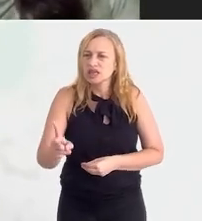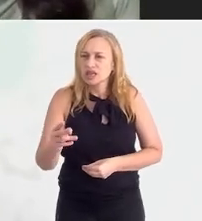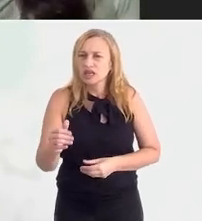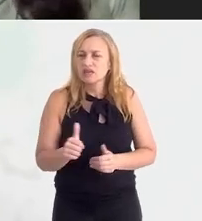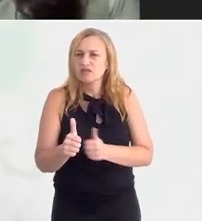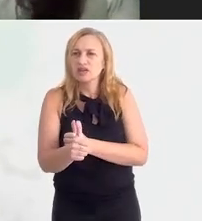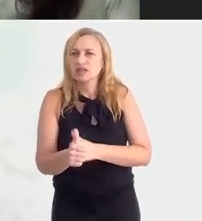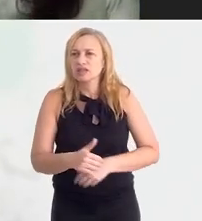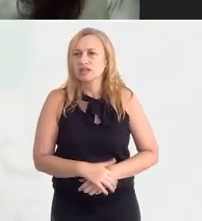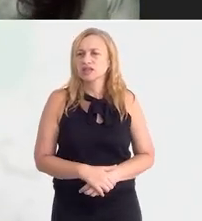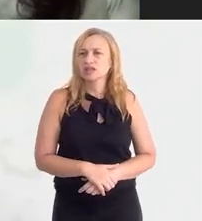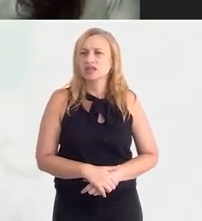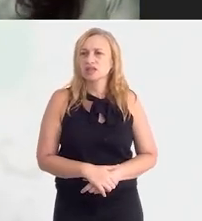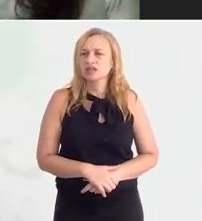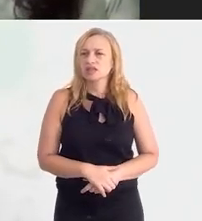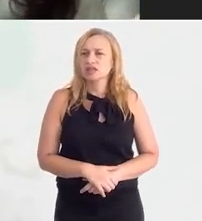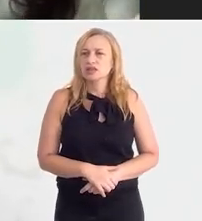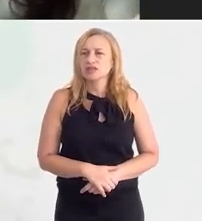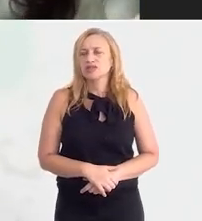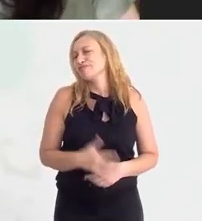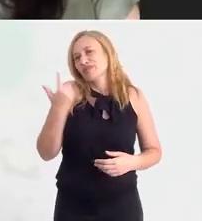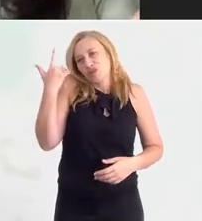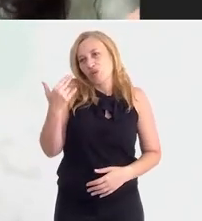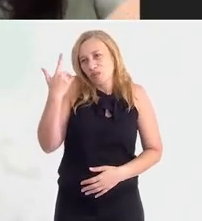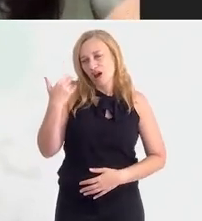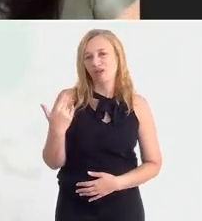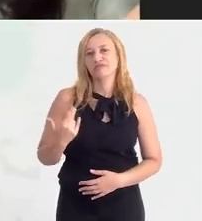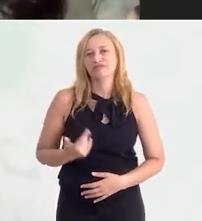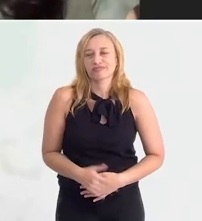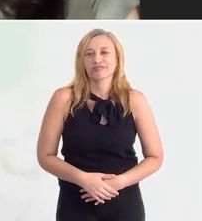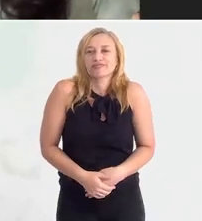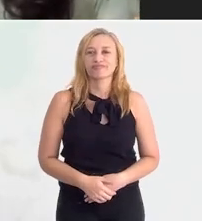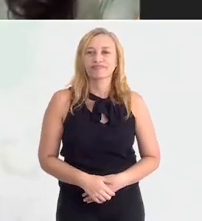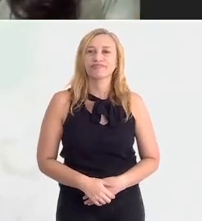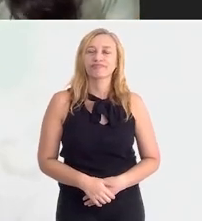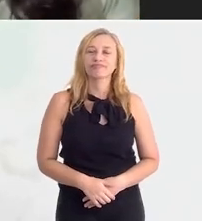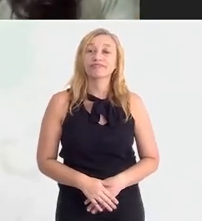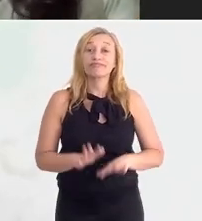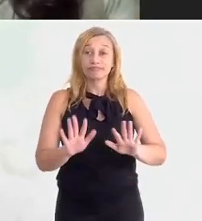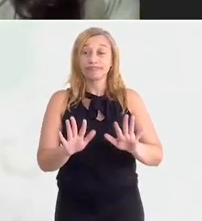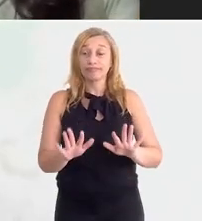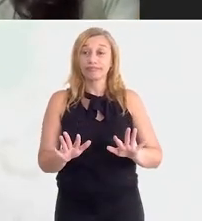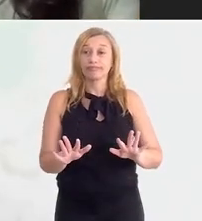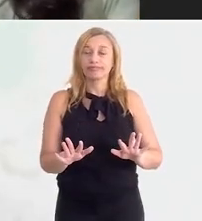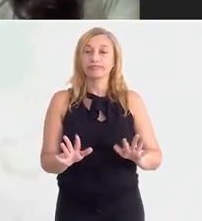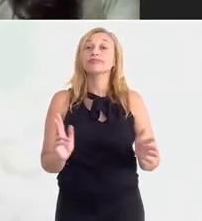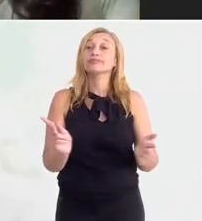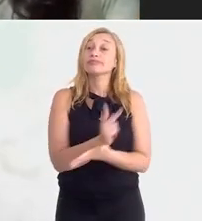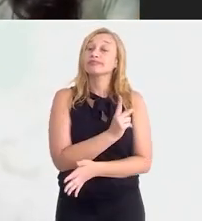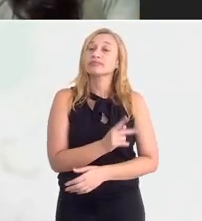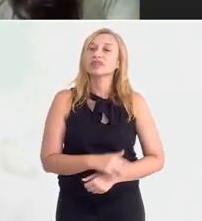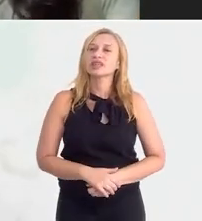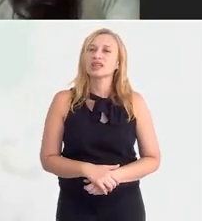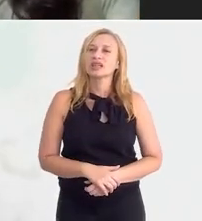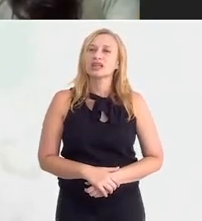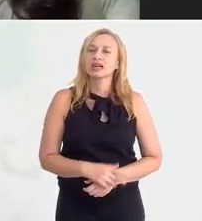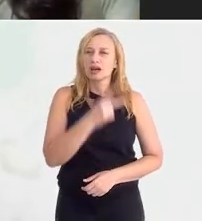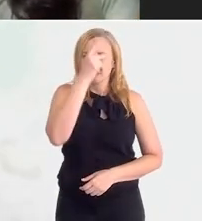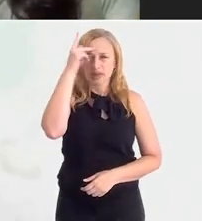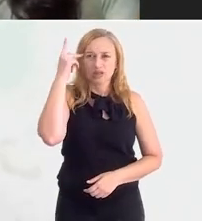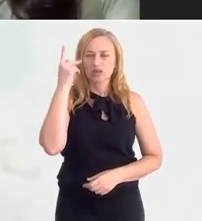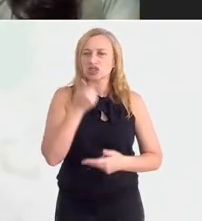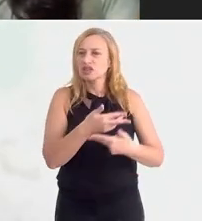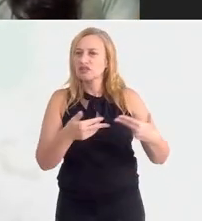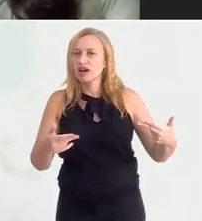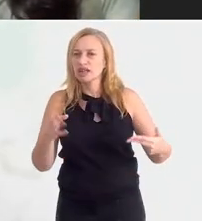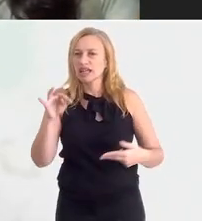frente, sem É fazer muito justamente. esforço, então tá tranquilo, eu dou conta. É E aí, isso. uma coisa inevitável acontece. A